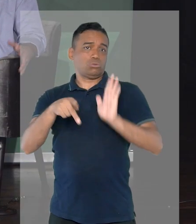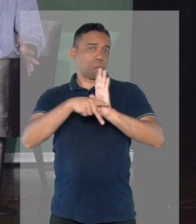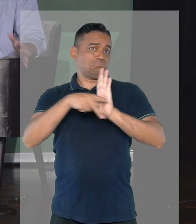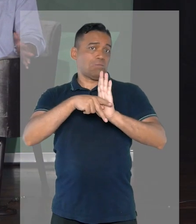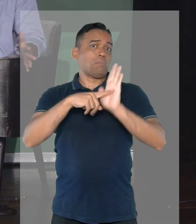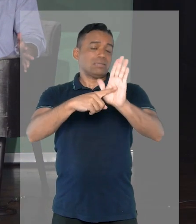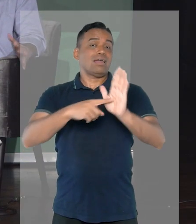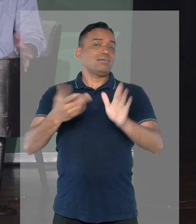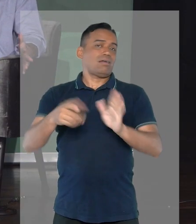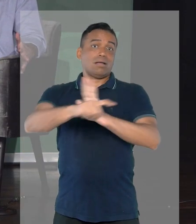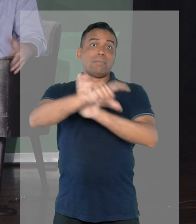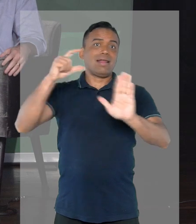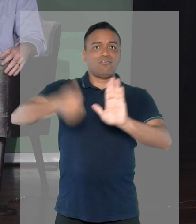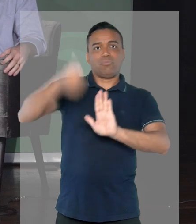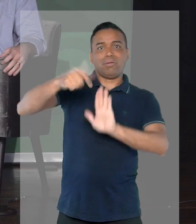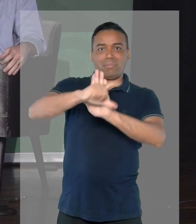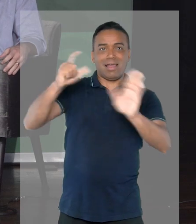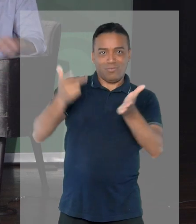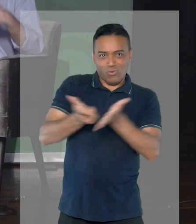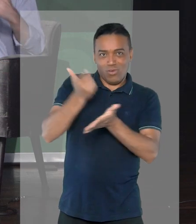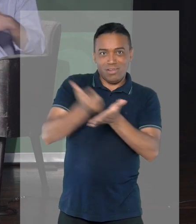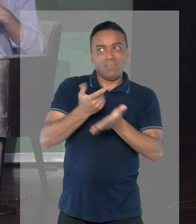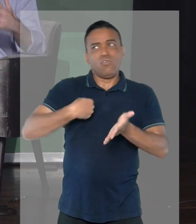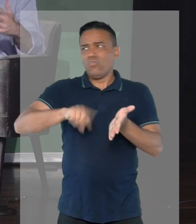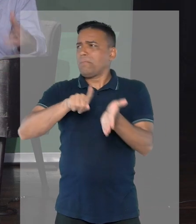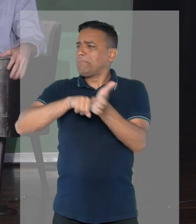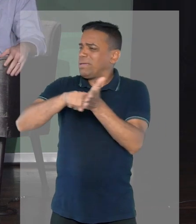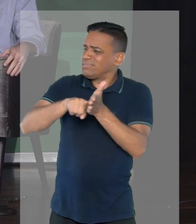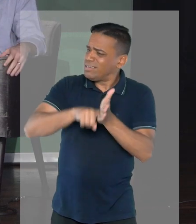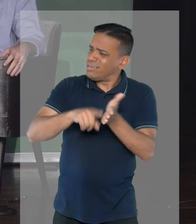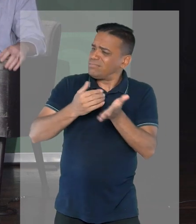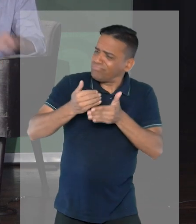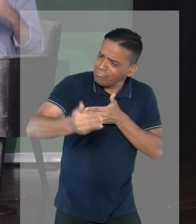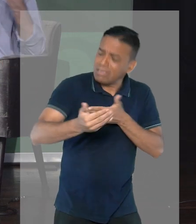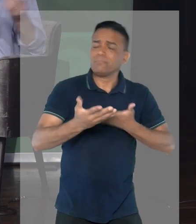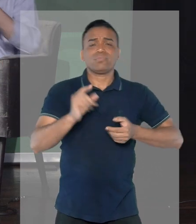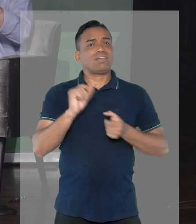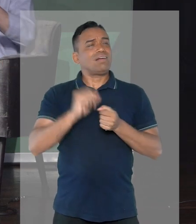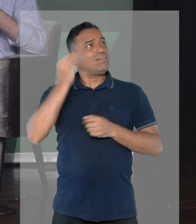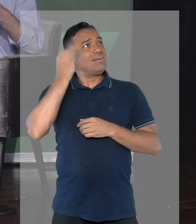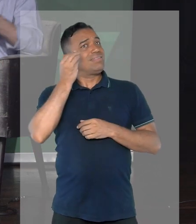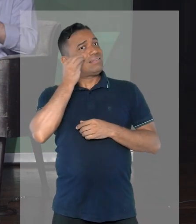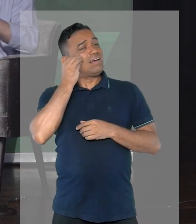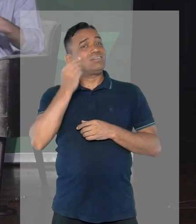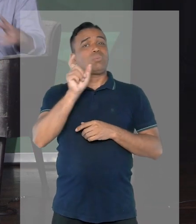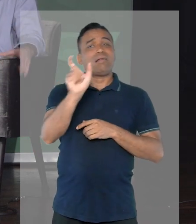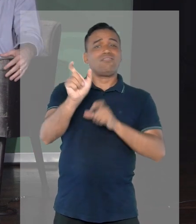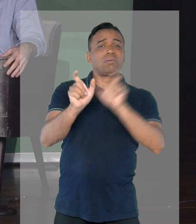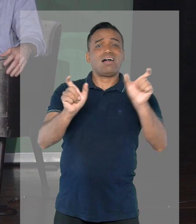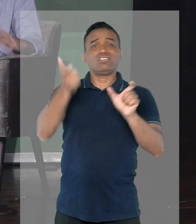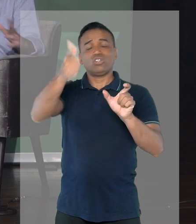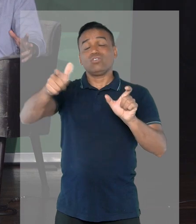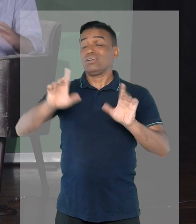primeiro. É o primeiro parágrafo do livro, né? Quando eu fui fazendo a pesquisa, eu ficava lá tentando evitar repetição de